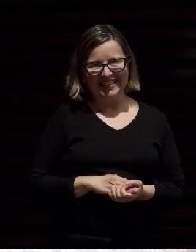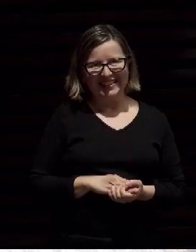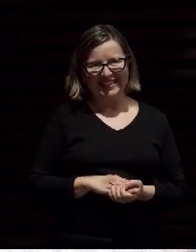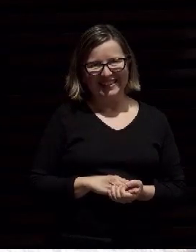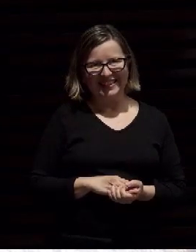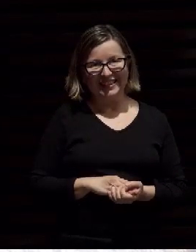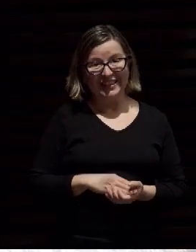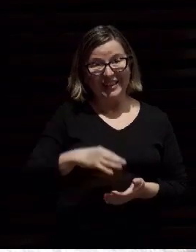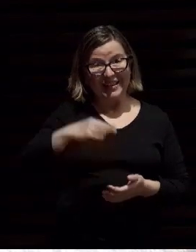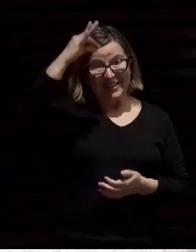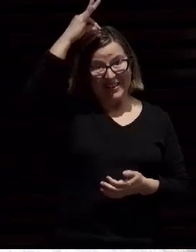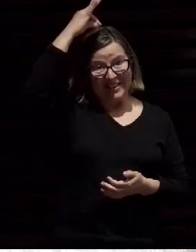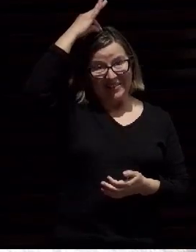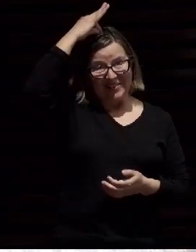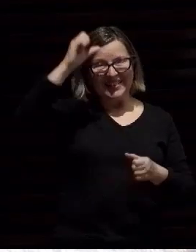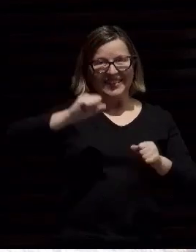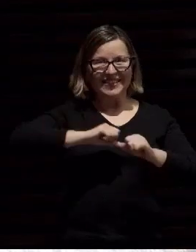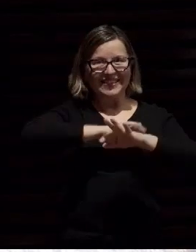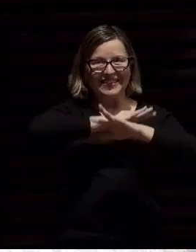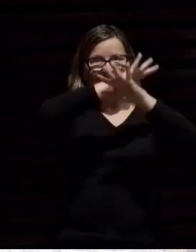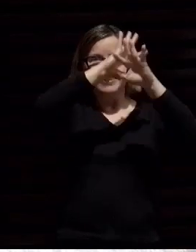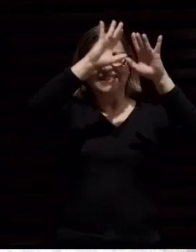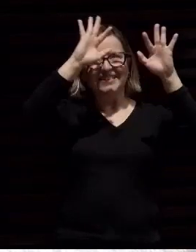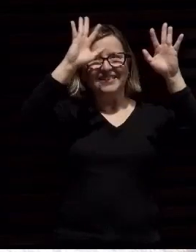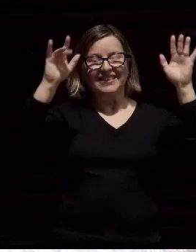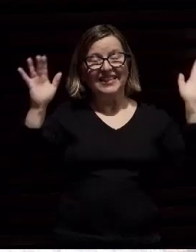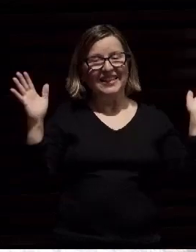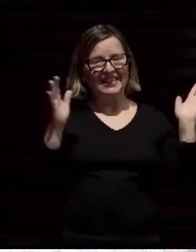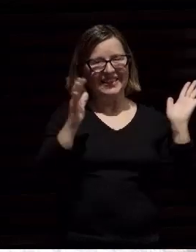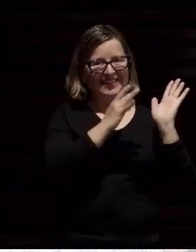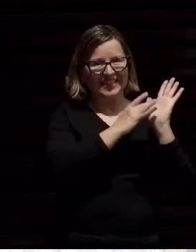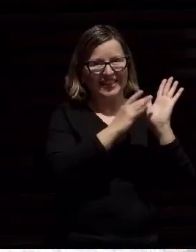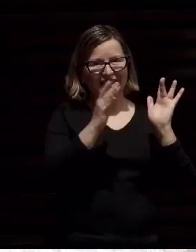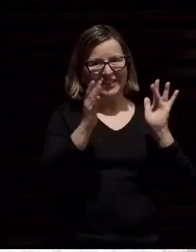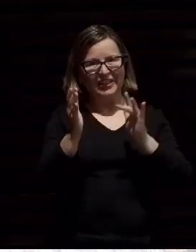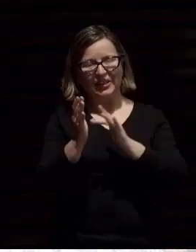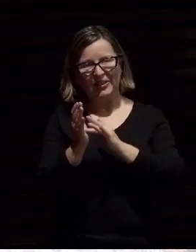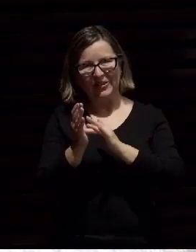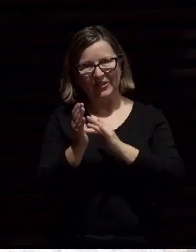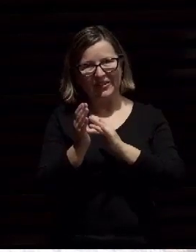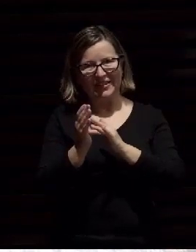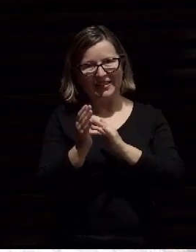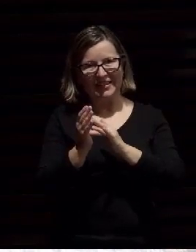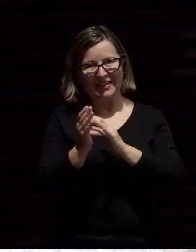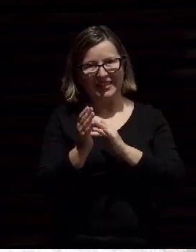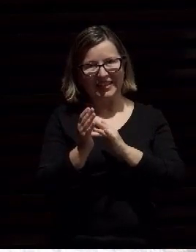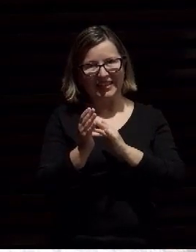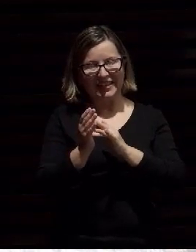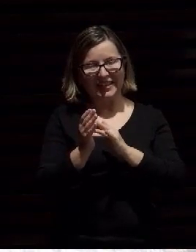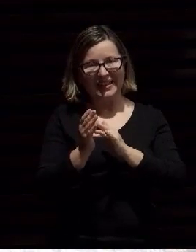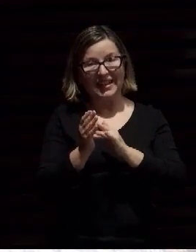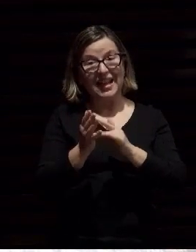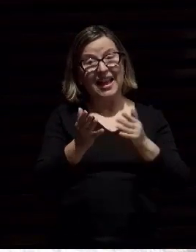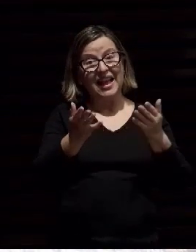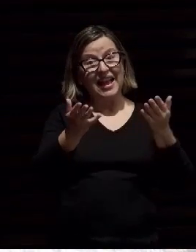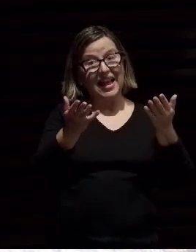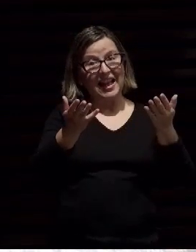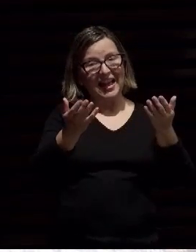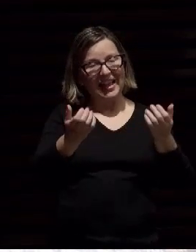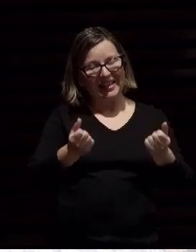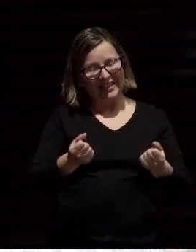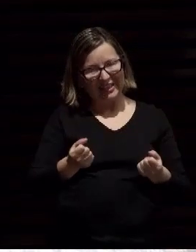O Espírito glorificará a Jesus, recebendo dele o que é dele